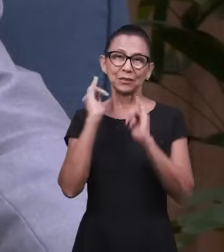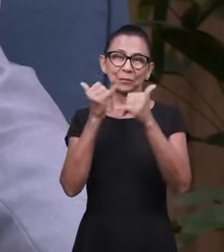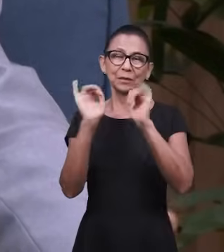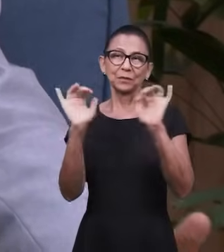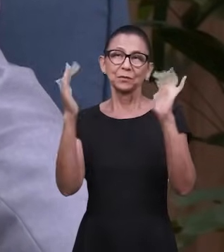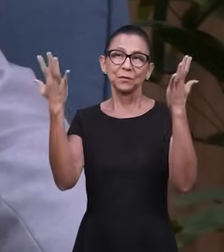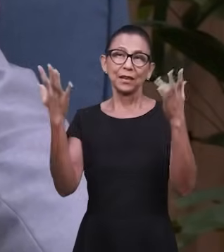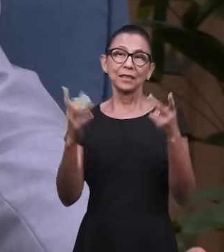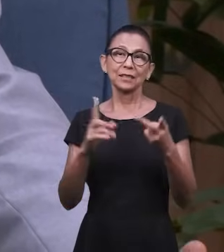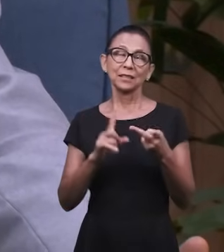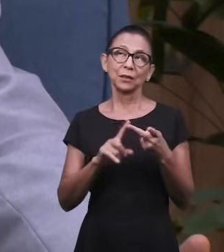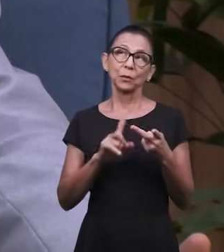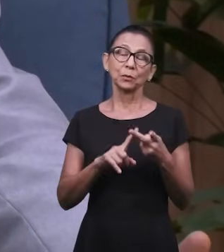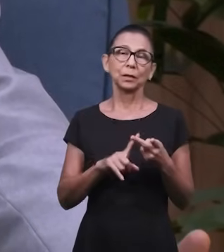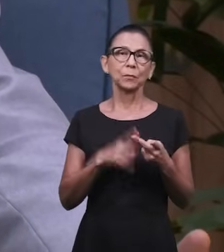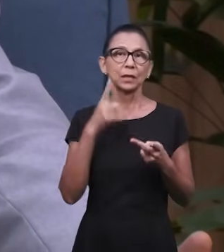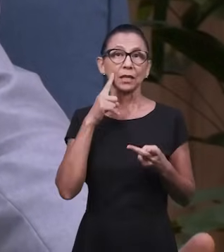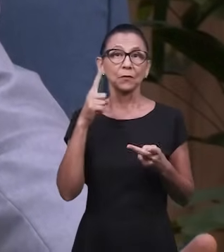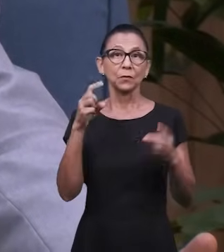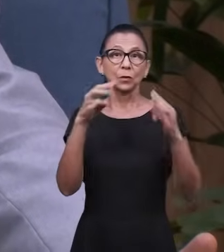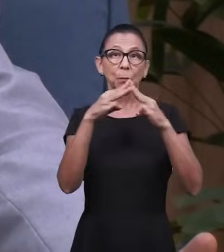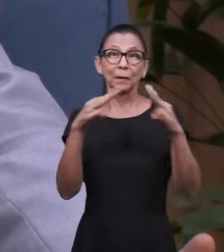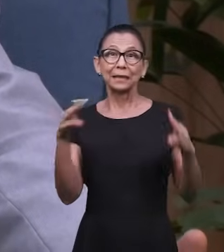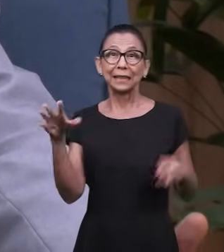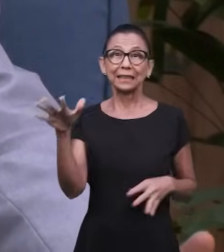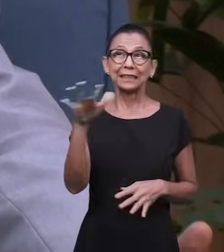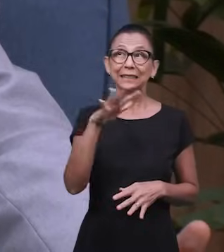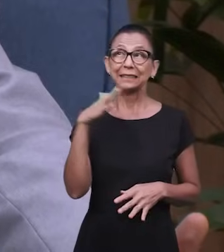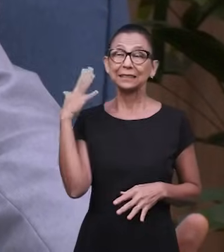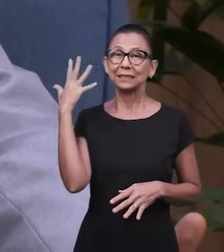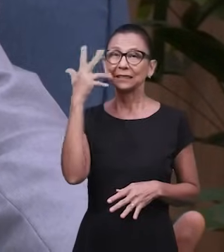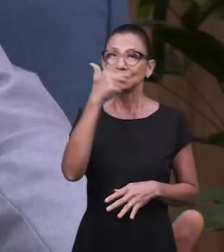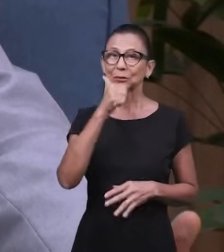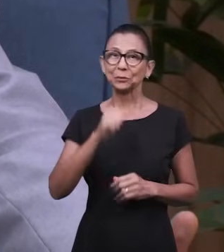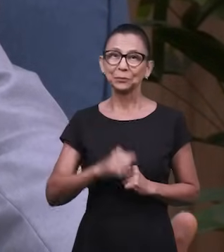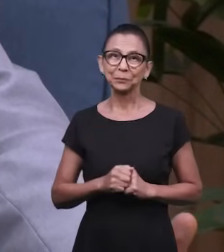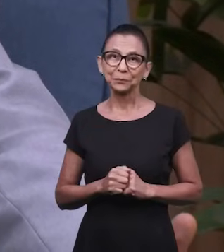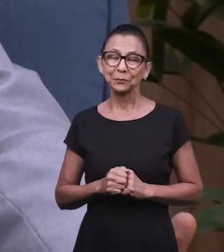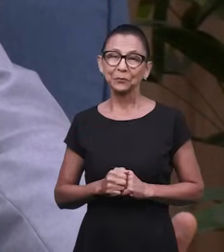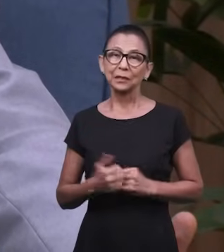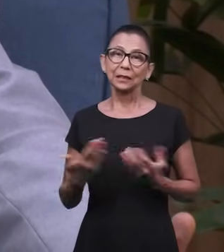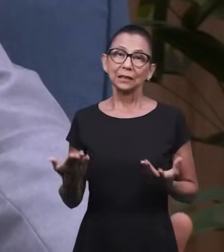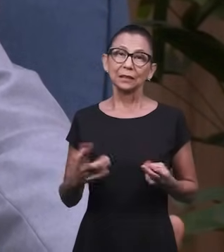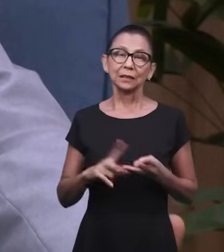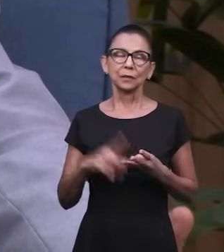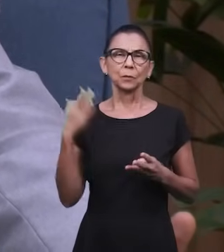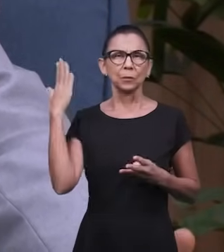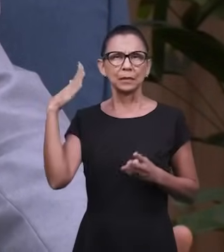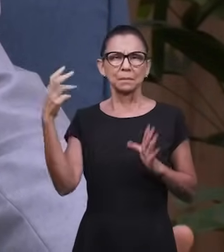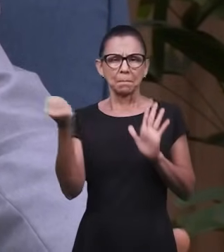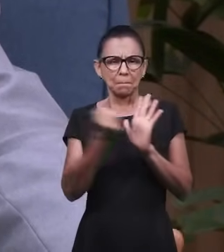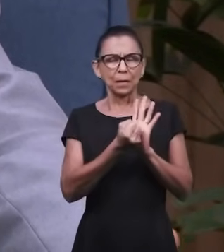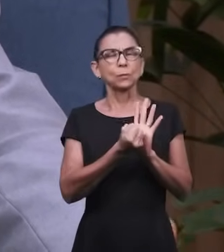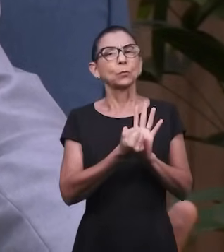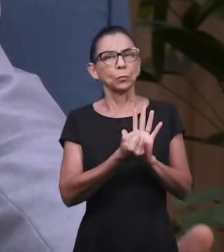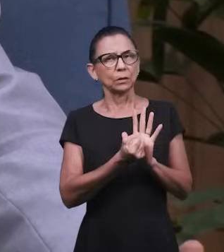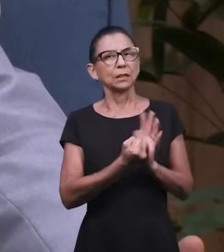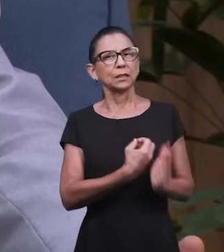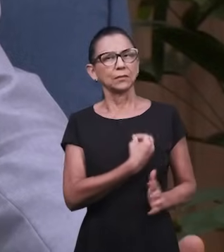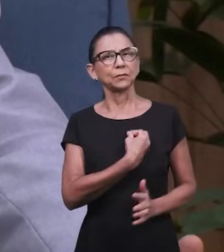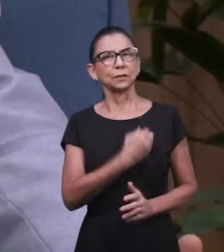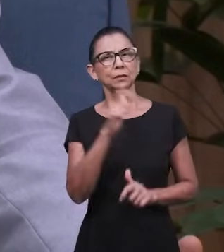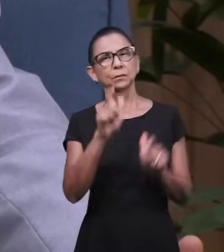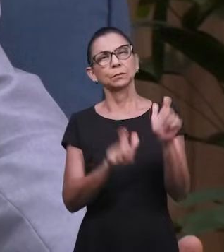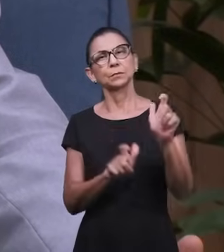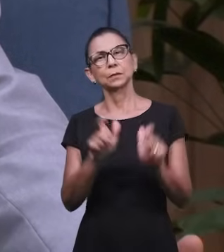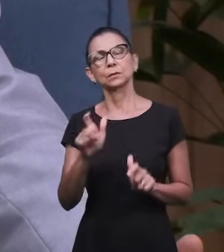foi marcante na vida de todos eles, né? Eu tive a oportunidade de conversar com um promotor aqui do